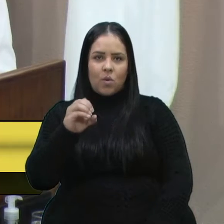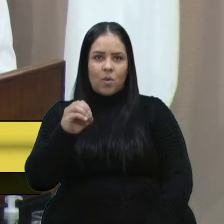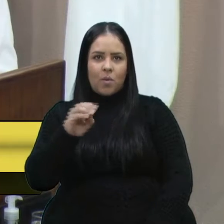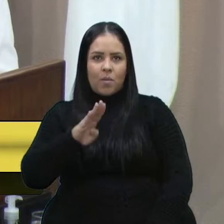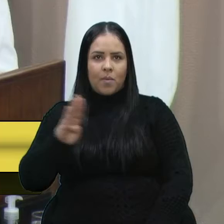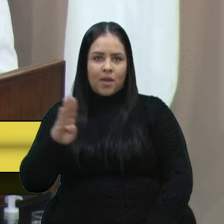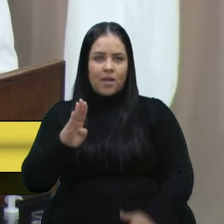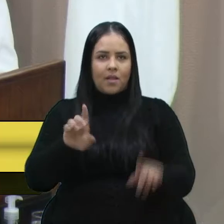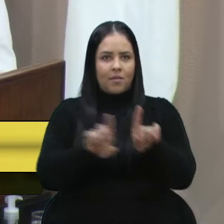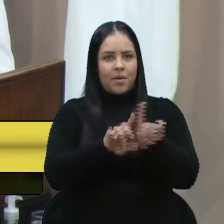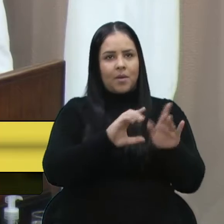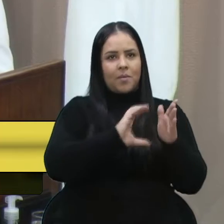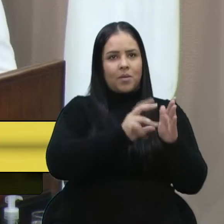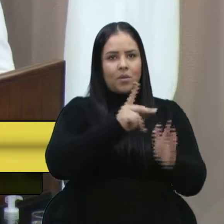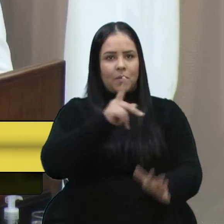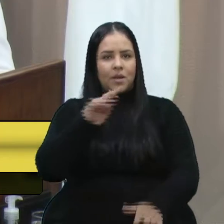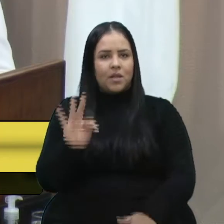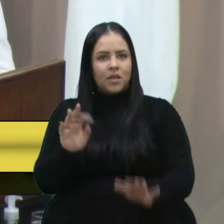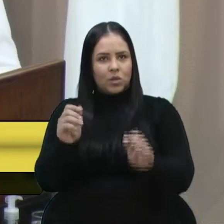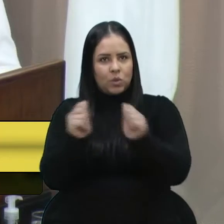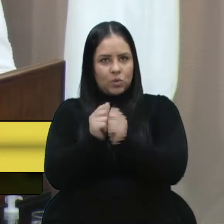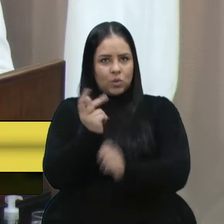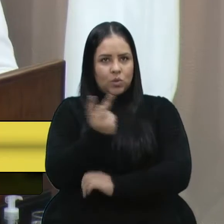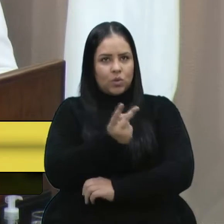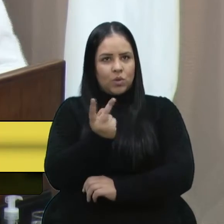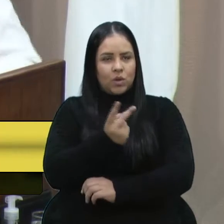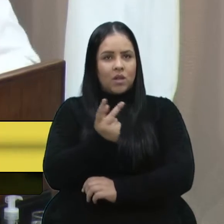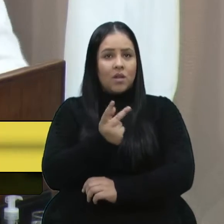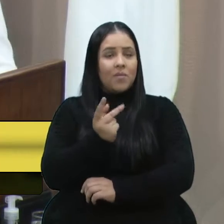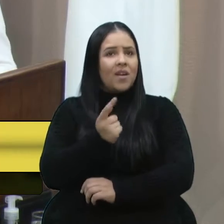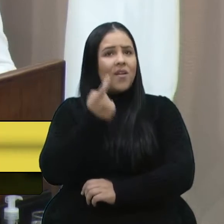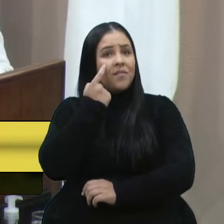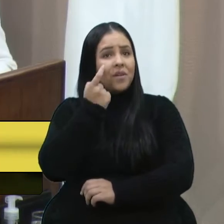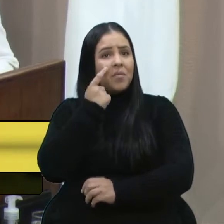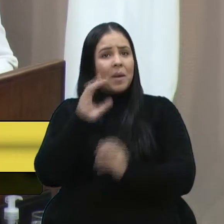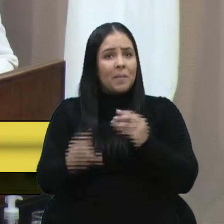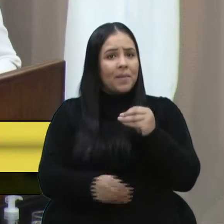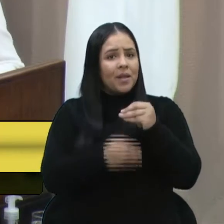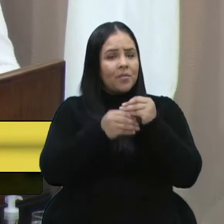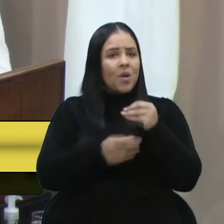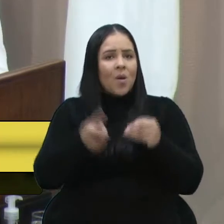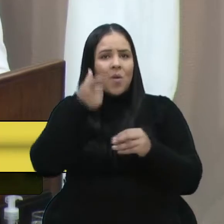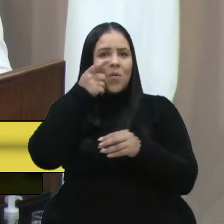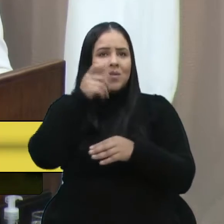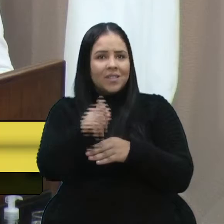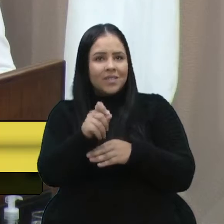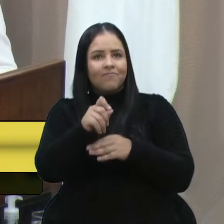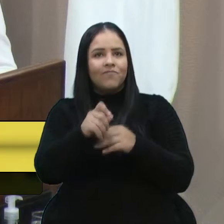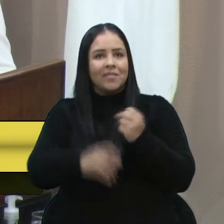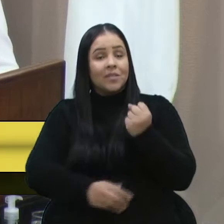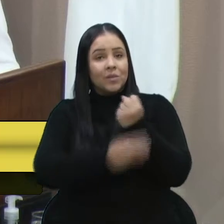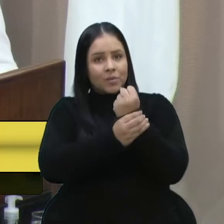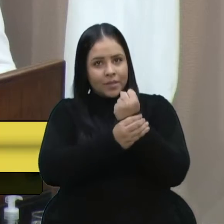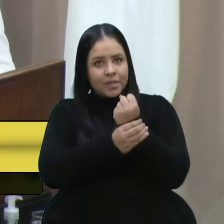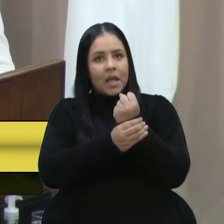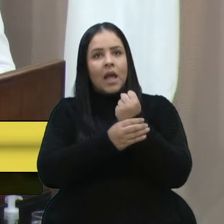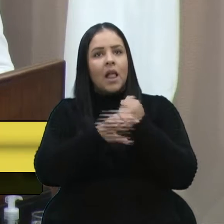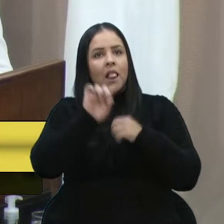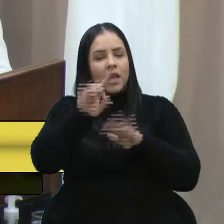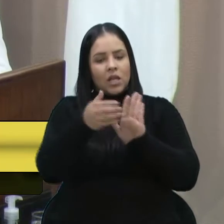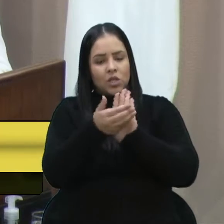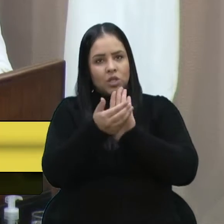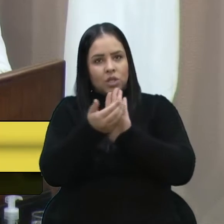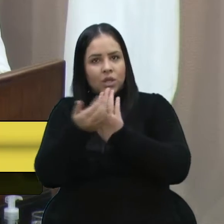fosse considerado uma emenda para que realmente fosse uma garantia de que a retirada